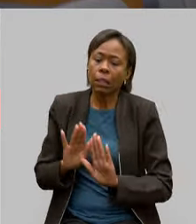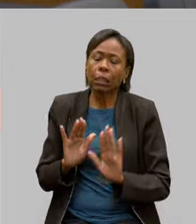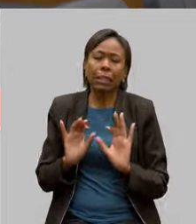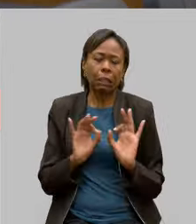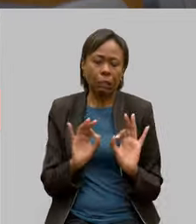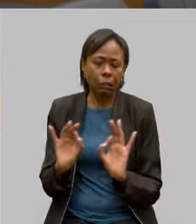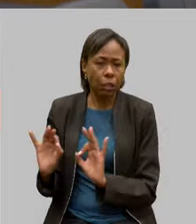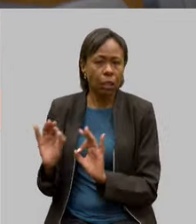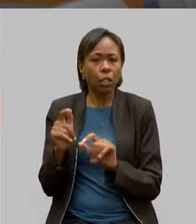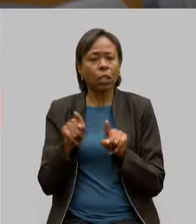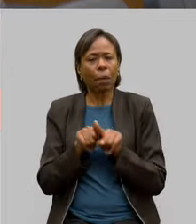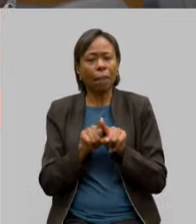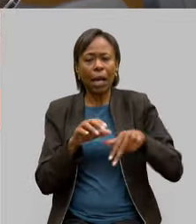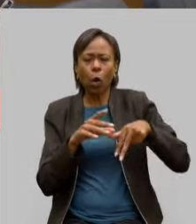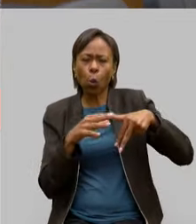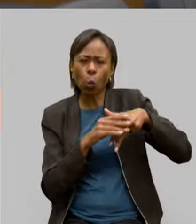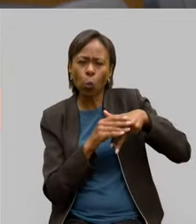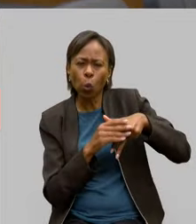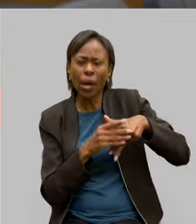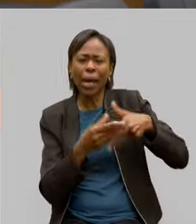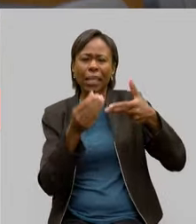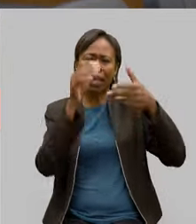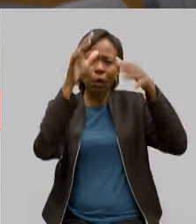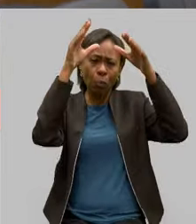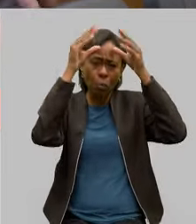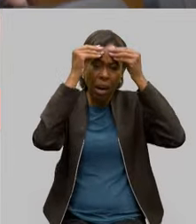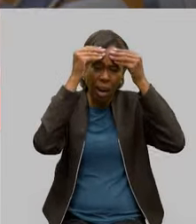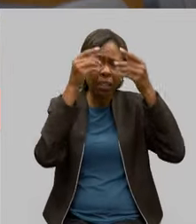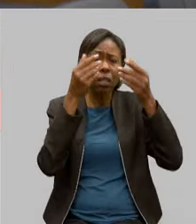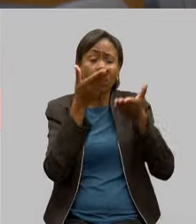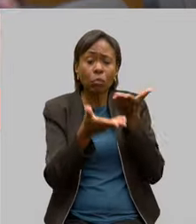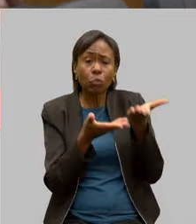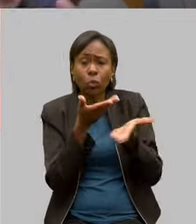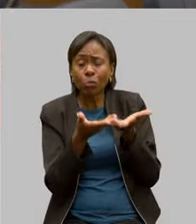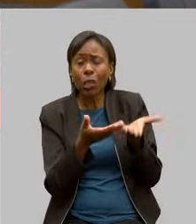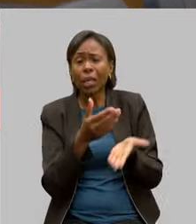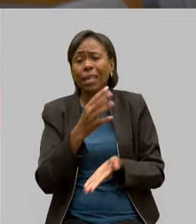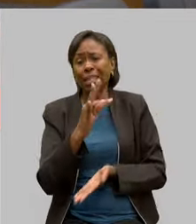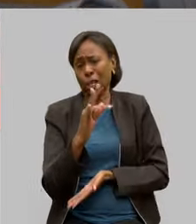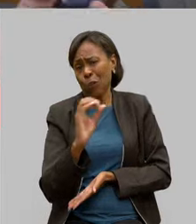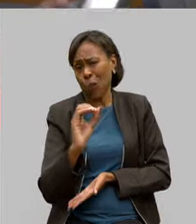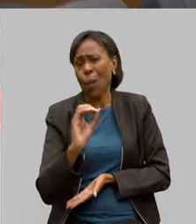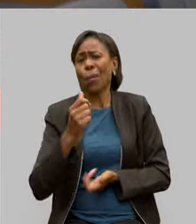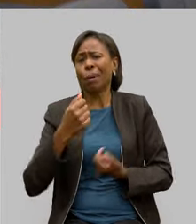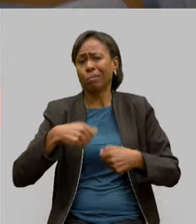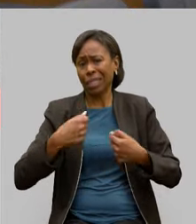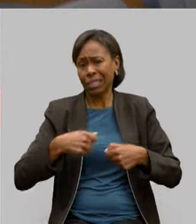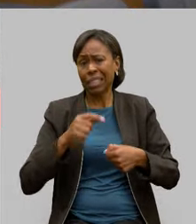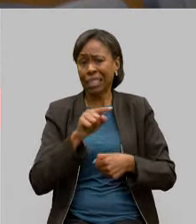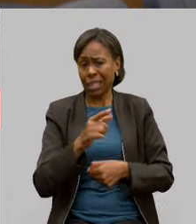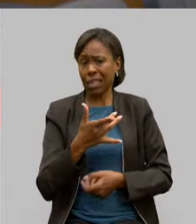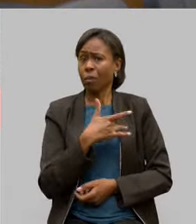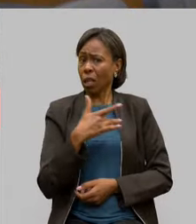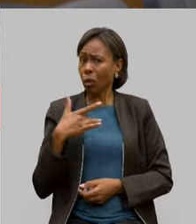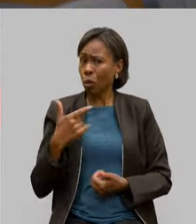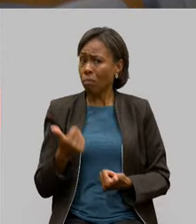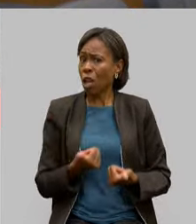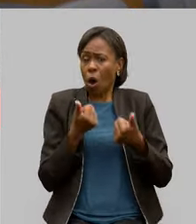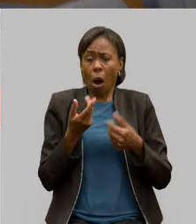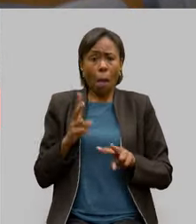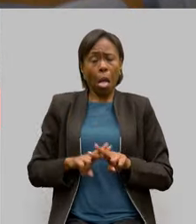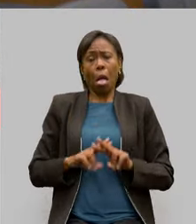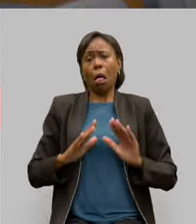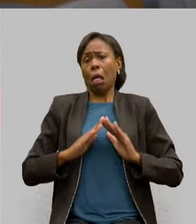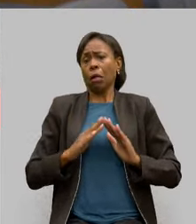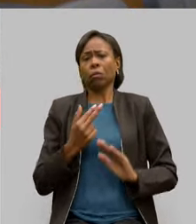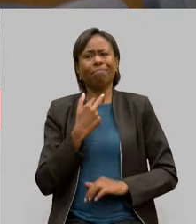Alzheimer precisa de uma terapia ocupacional porque se ele melhora a qualidade de vida dele ele não pode ficar preso em casa então nós temos